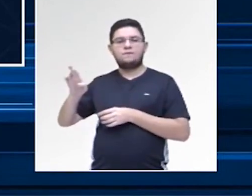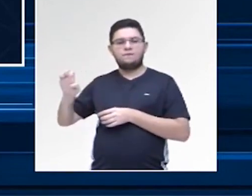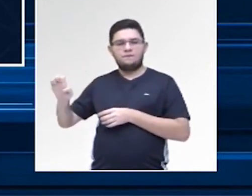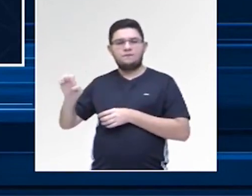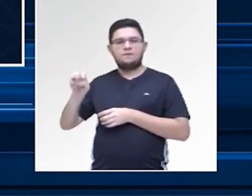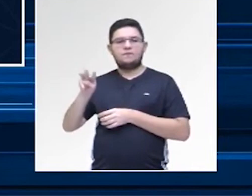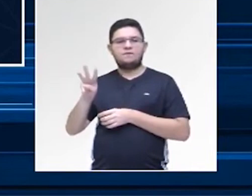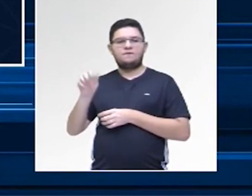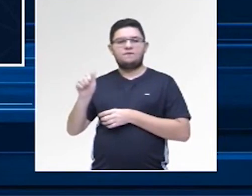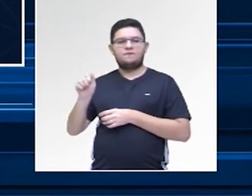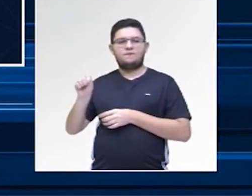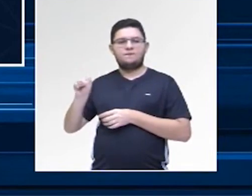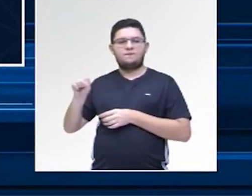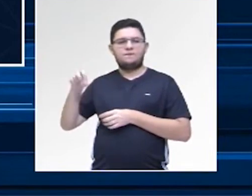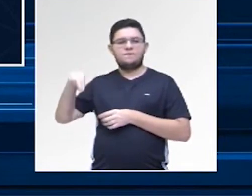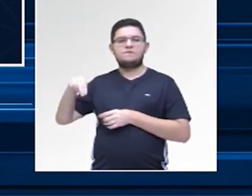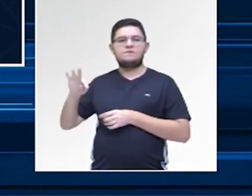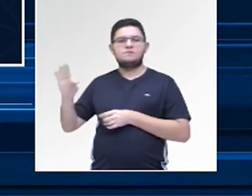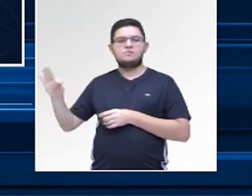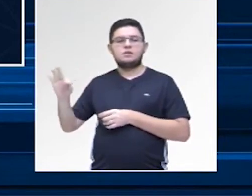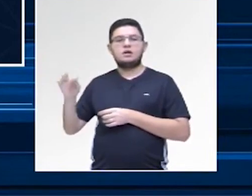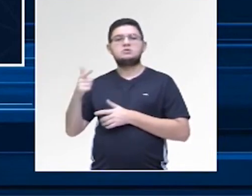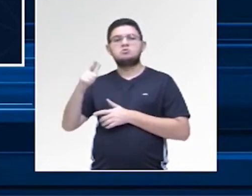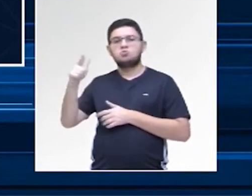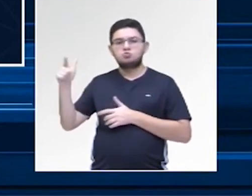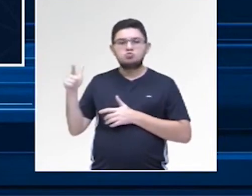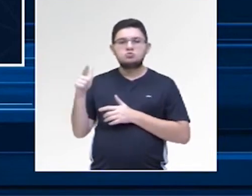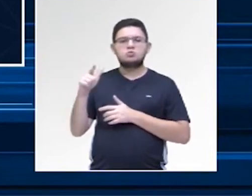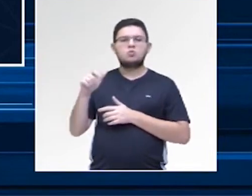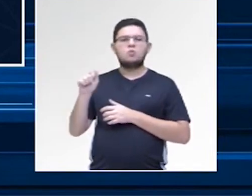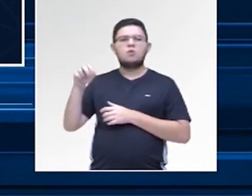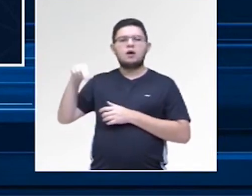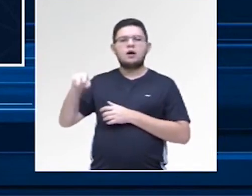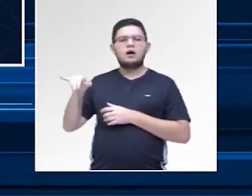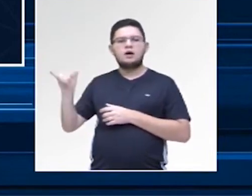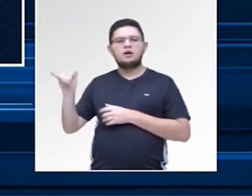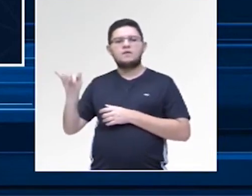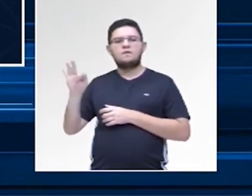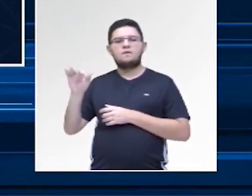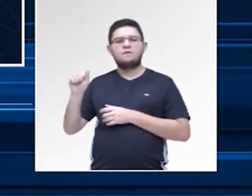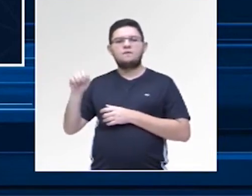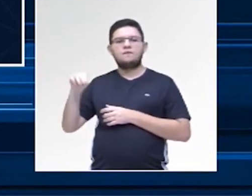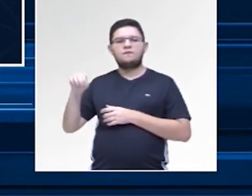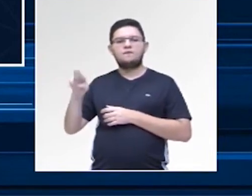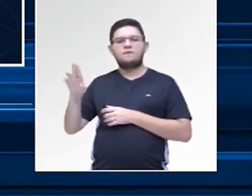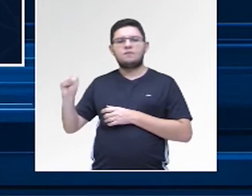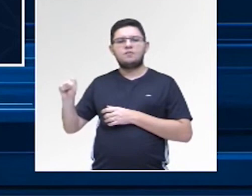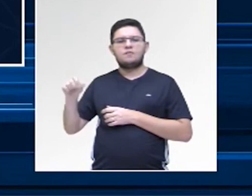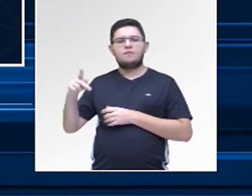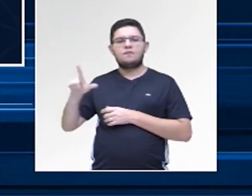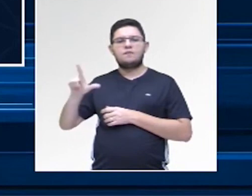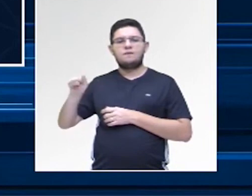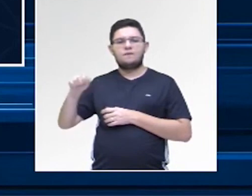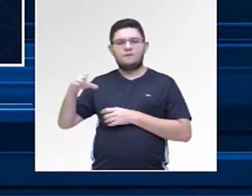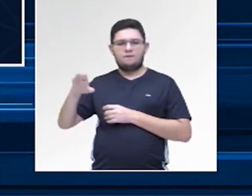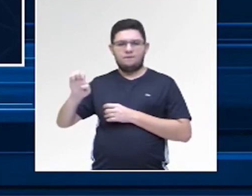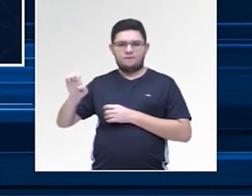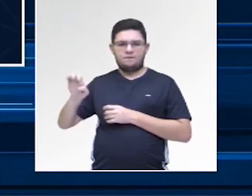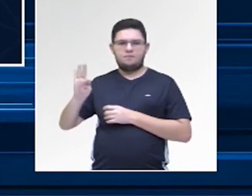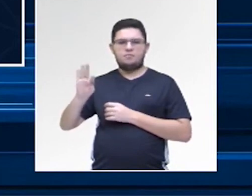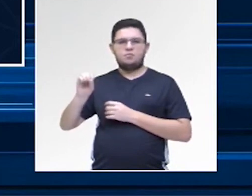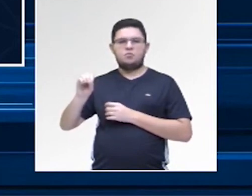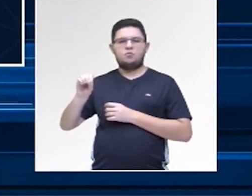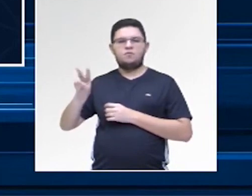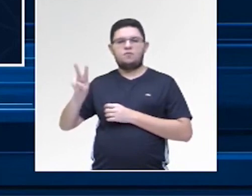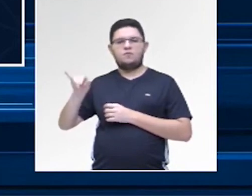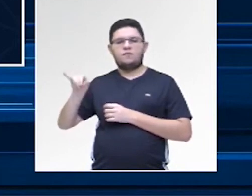any famous place to visit near the hotel. Não havia nenhum local famoso, né, para visitar